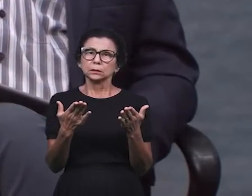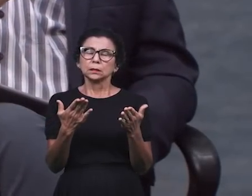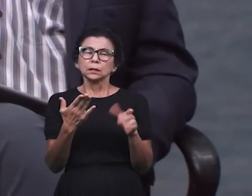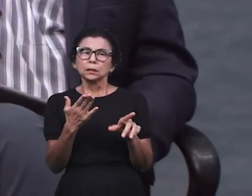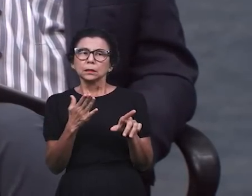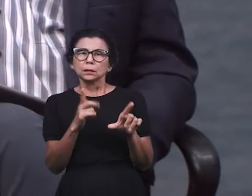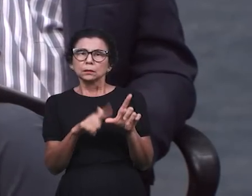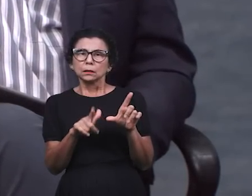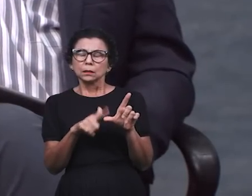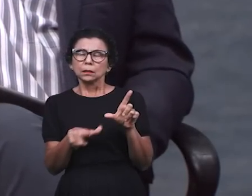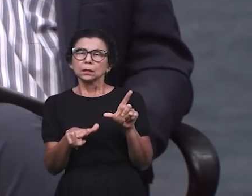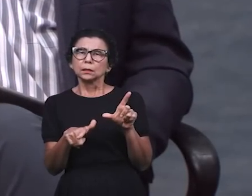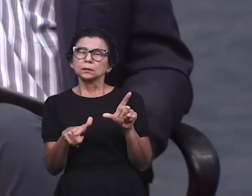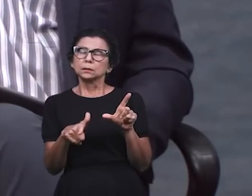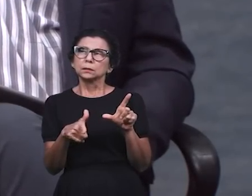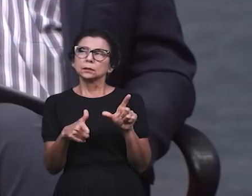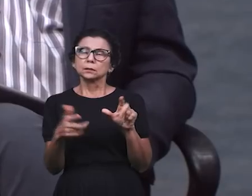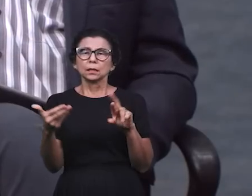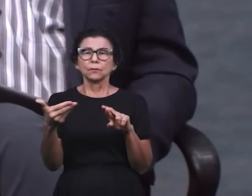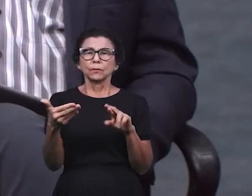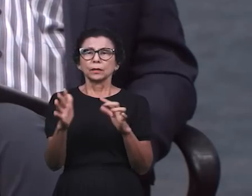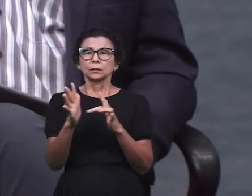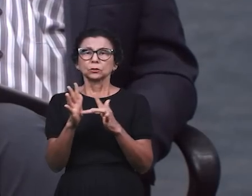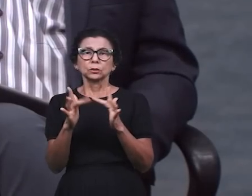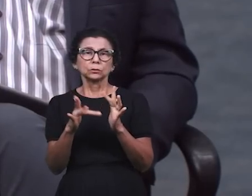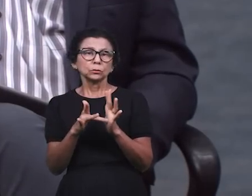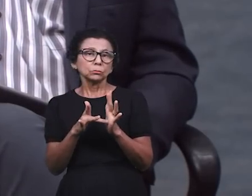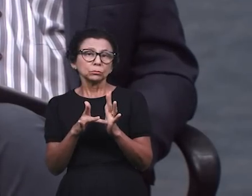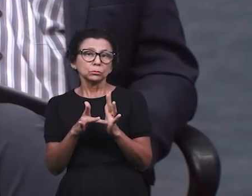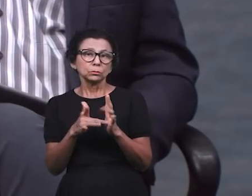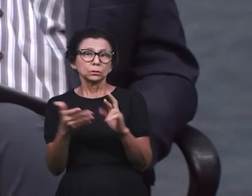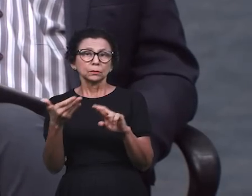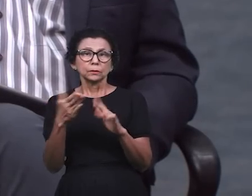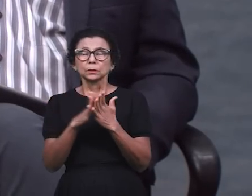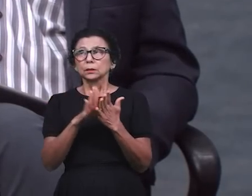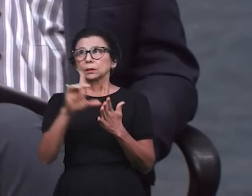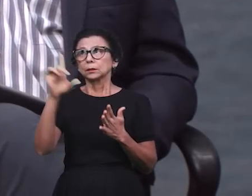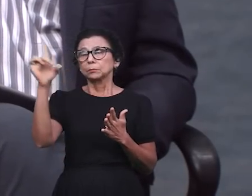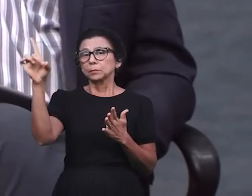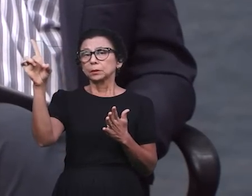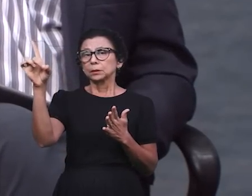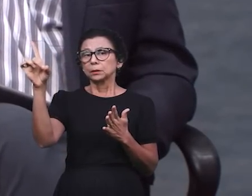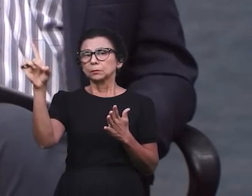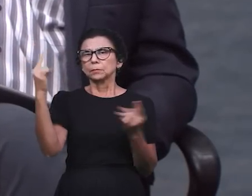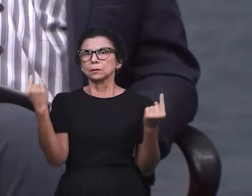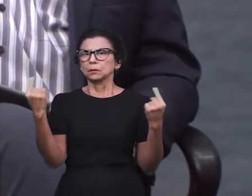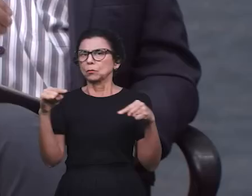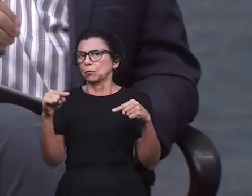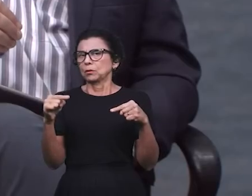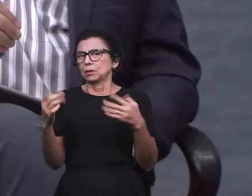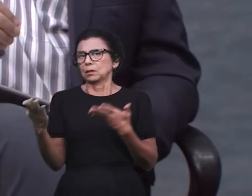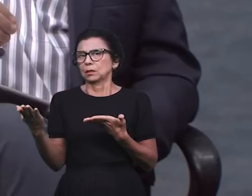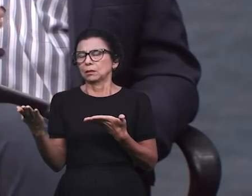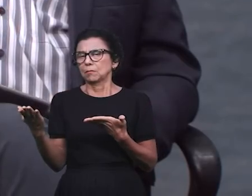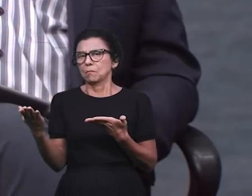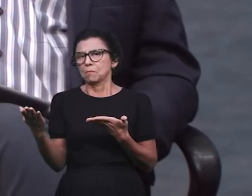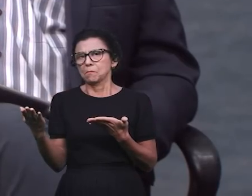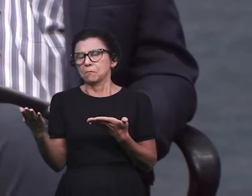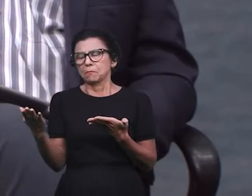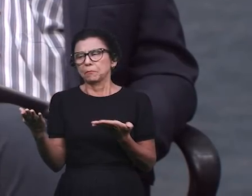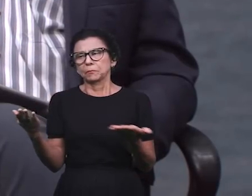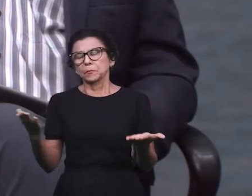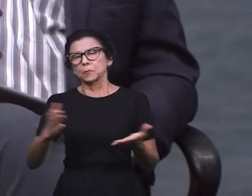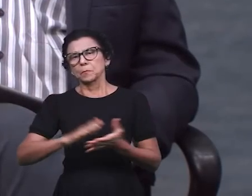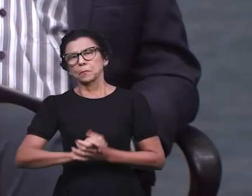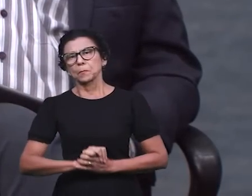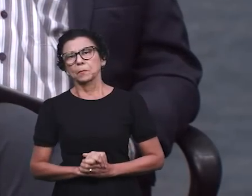mas são grupos que têm uma doutrina que fere a palavra. Não estou dizendo